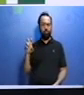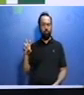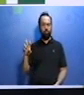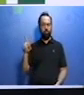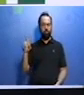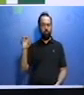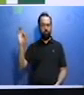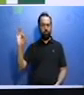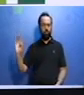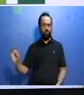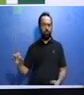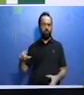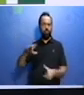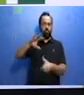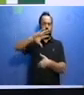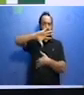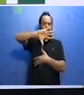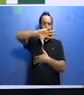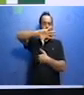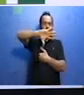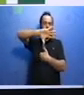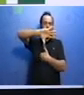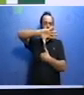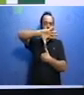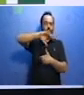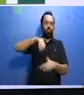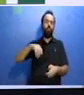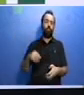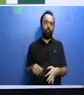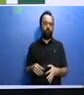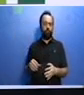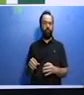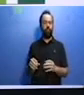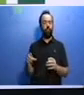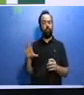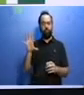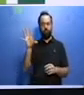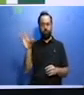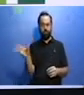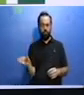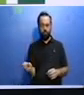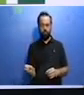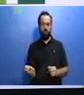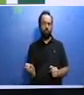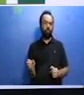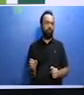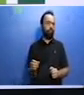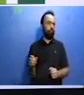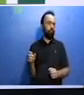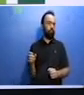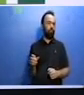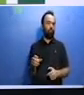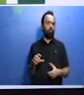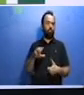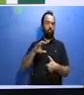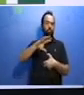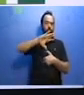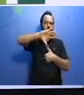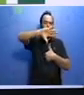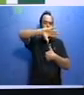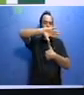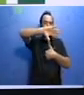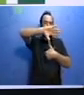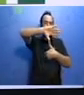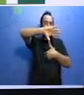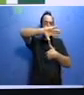5,5% é encontrado na América do Norte, 8,9% na África, 8,9% na América Central e